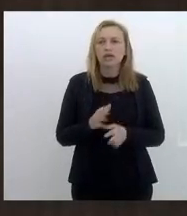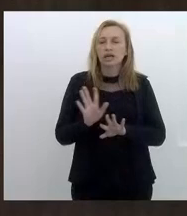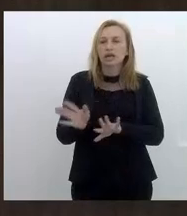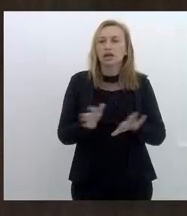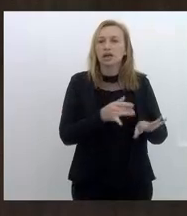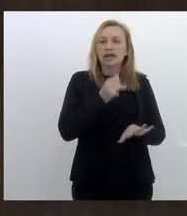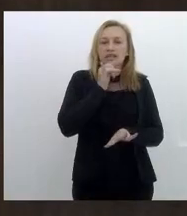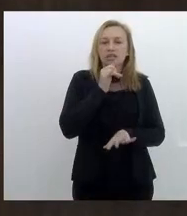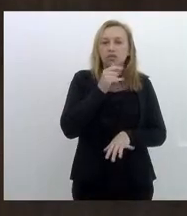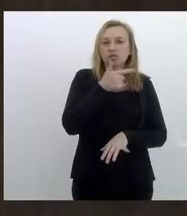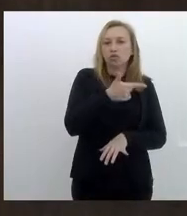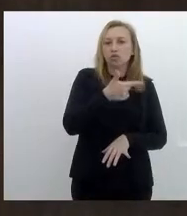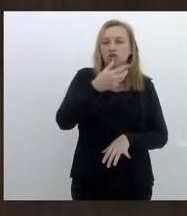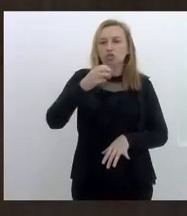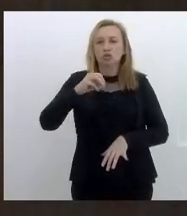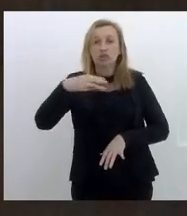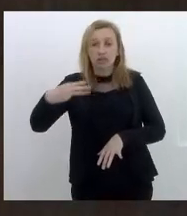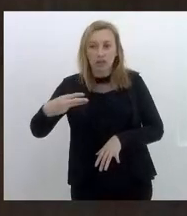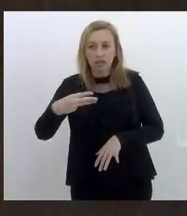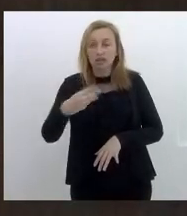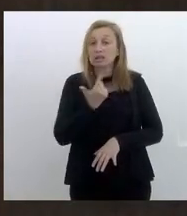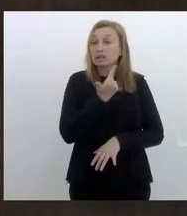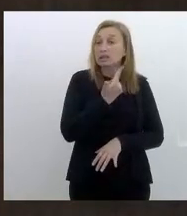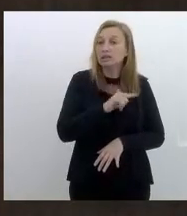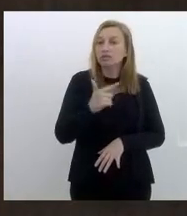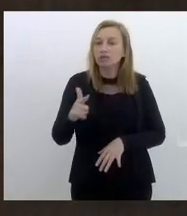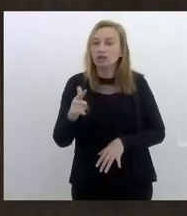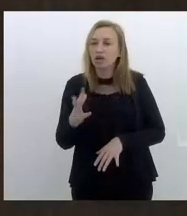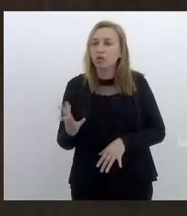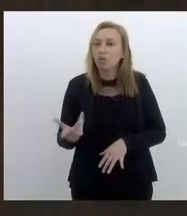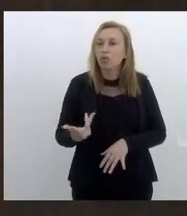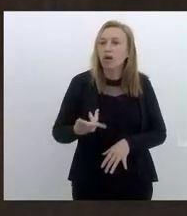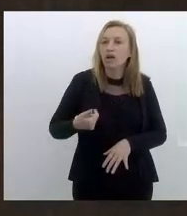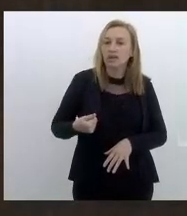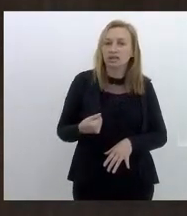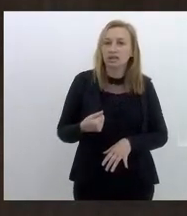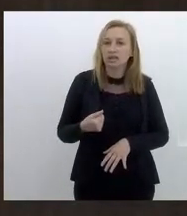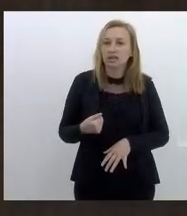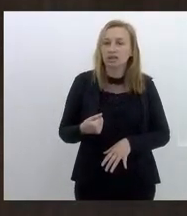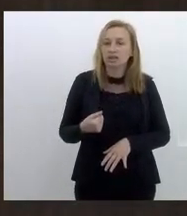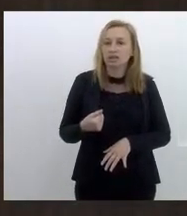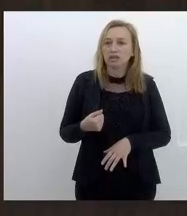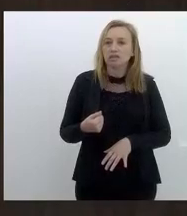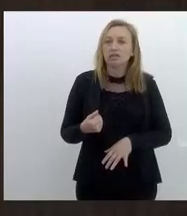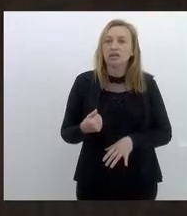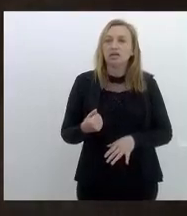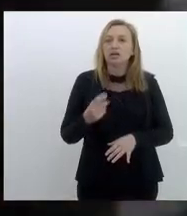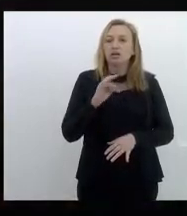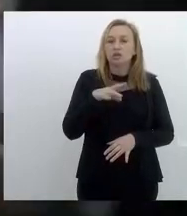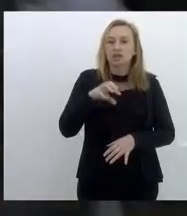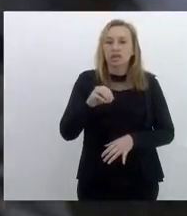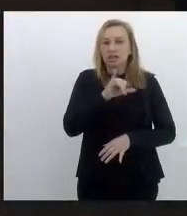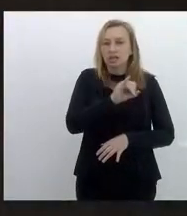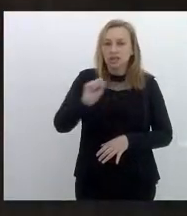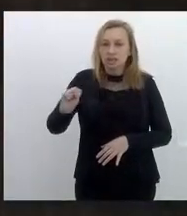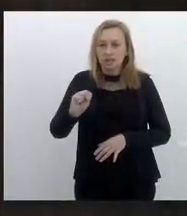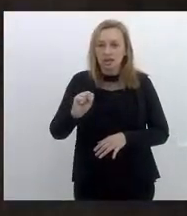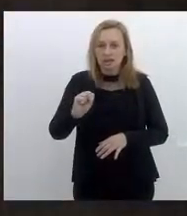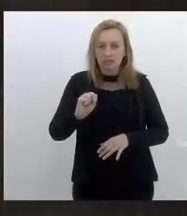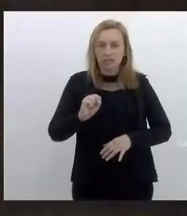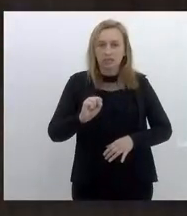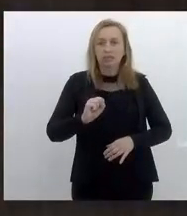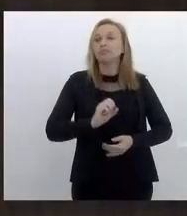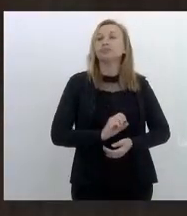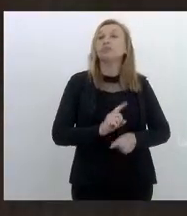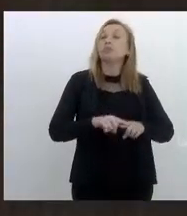exemplo que desde 2003 não tem paridade EA adoção do teto do INSS para os benefícios